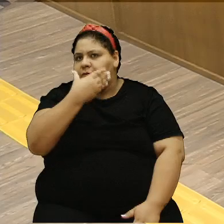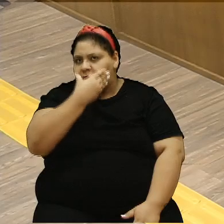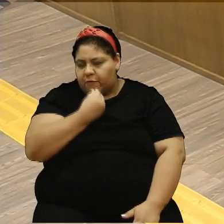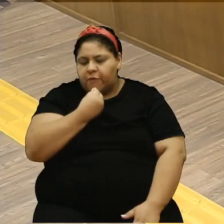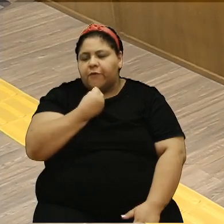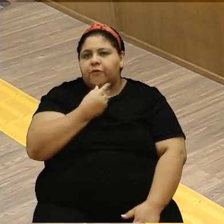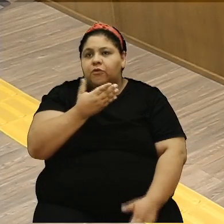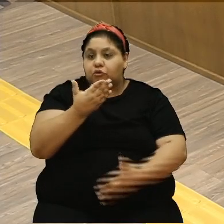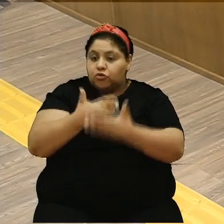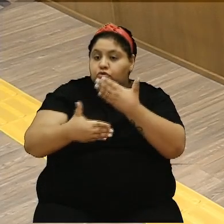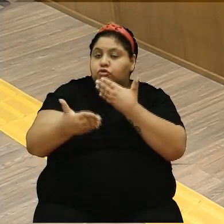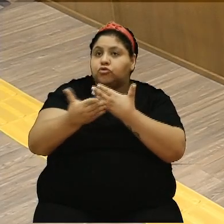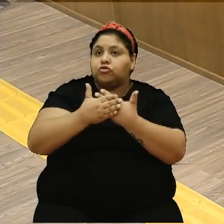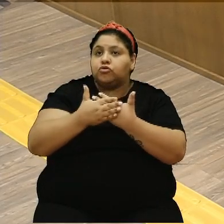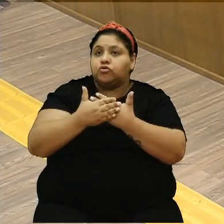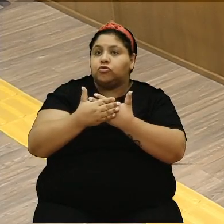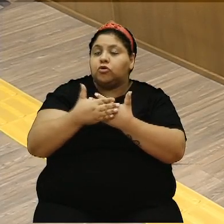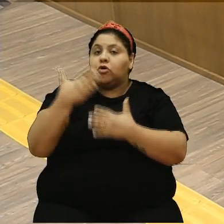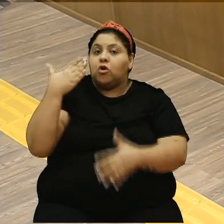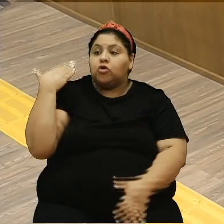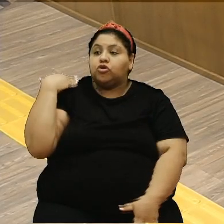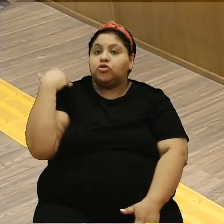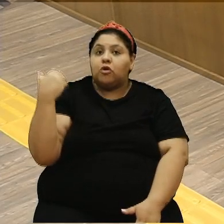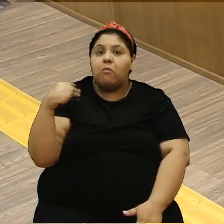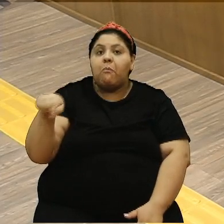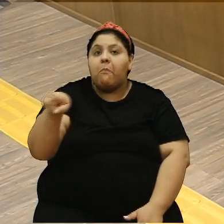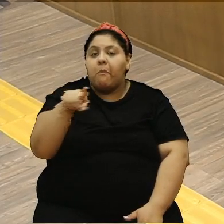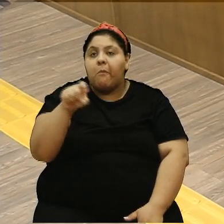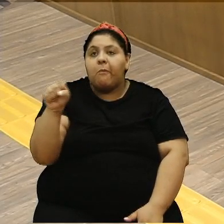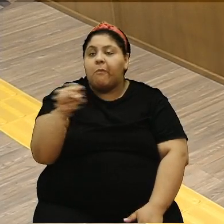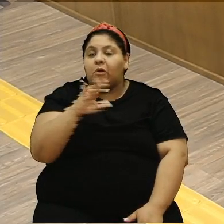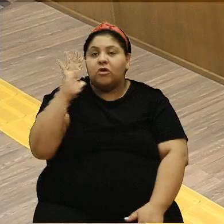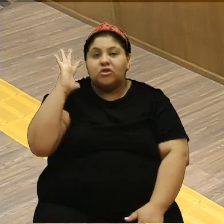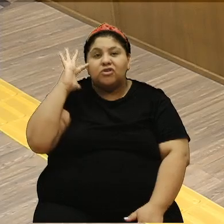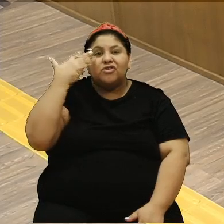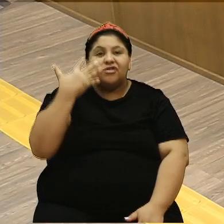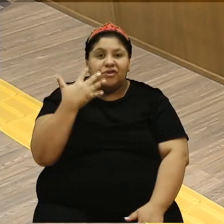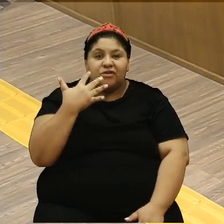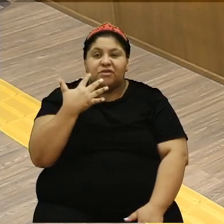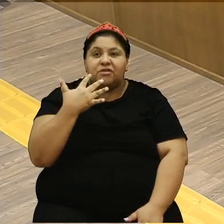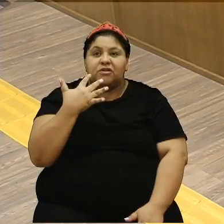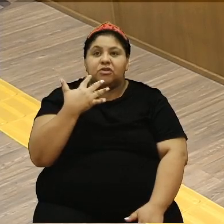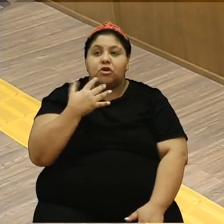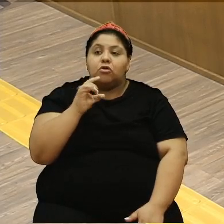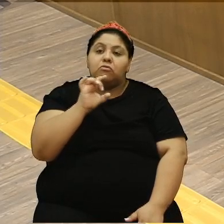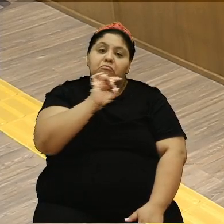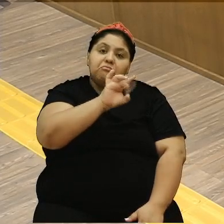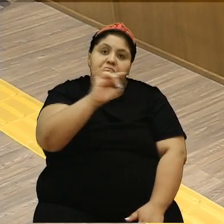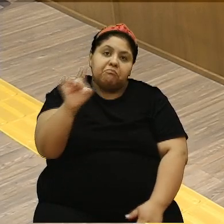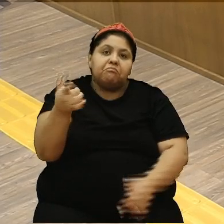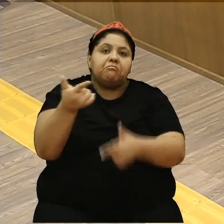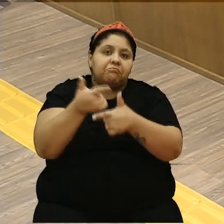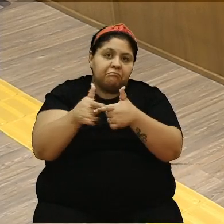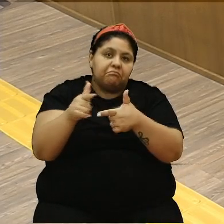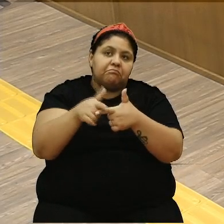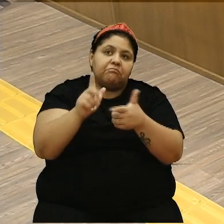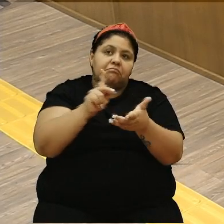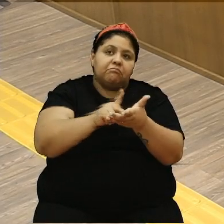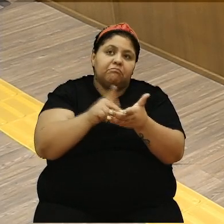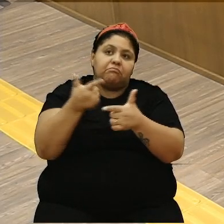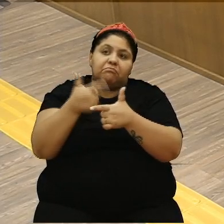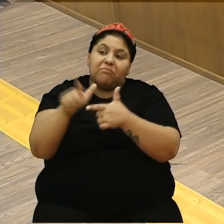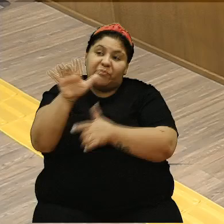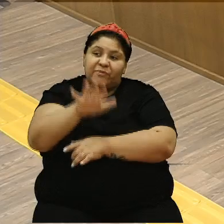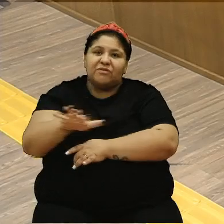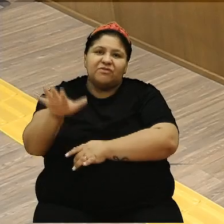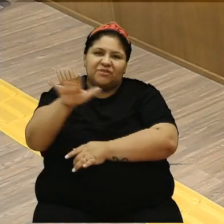aqui, todos somos acionados para que a gente possa resolver, muitas vezes individualmente, problemas que, na verdade, são problemas